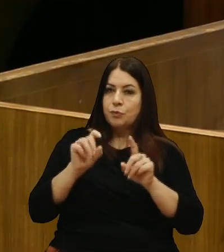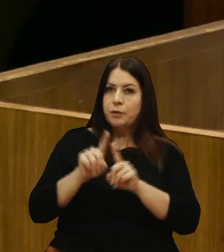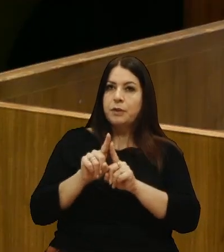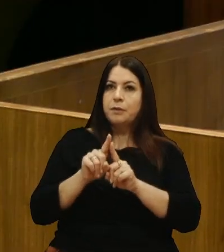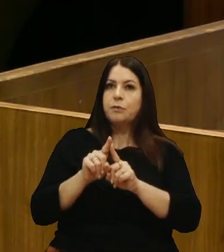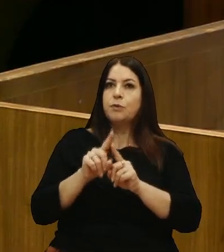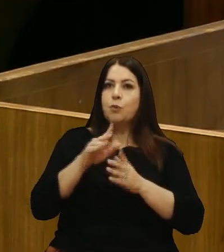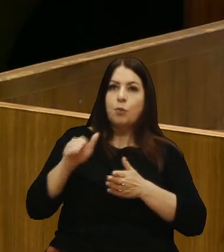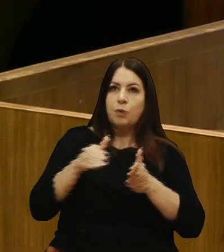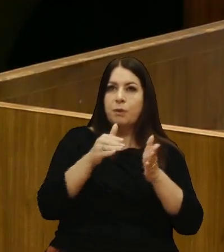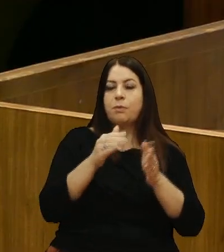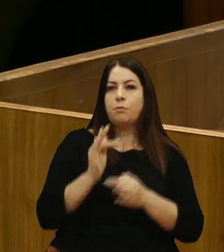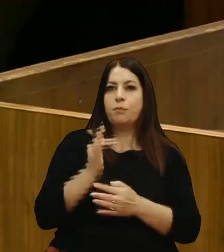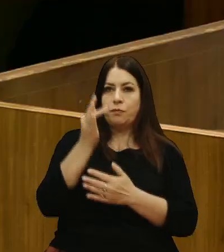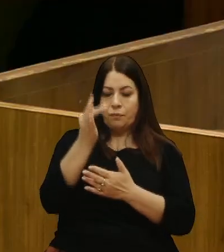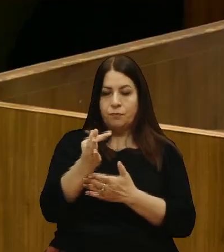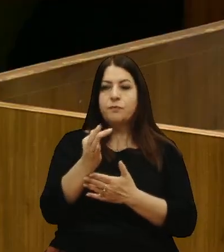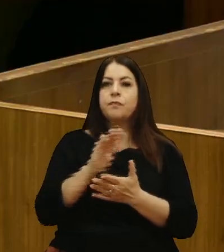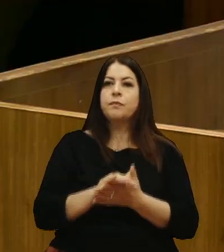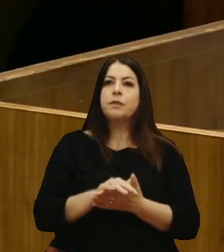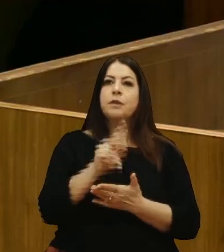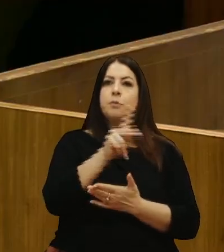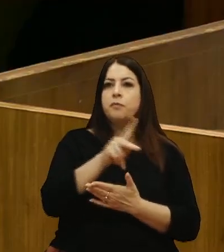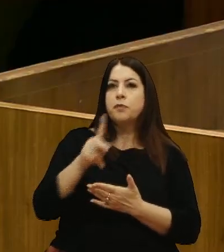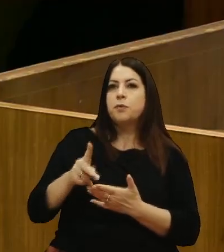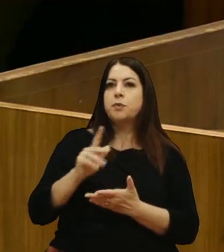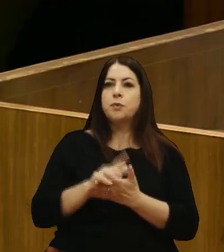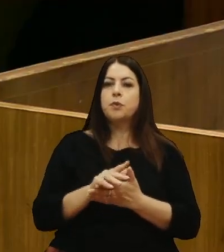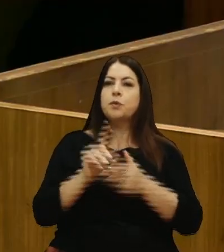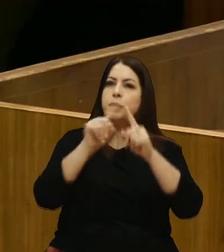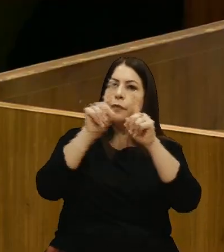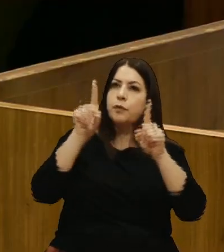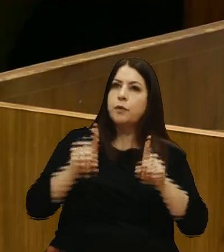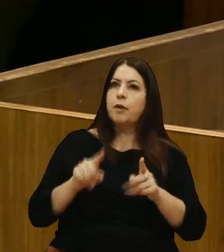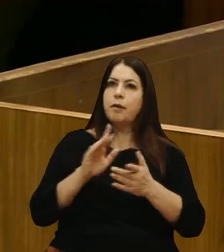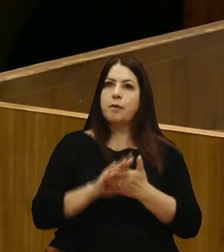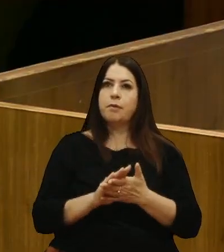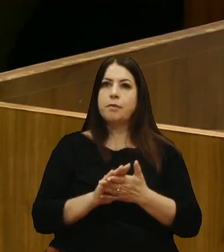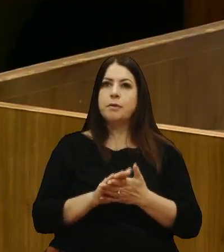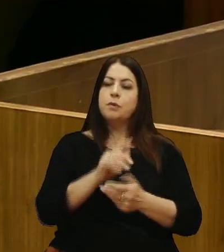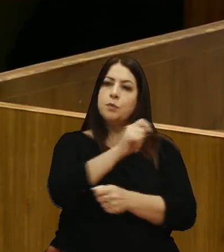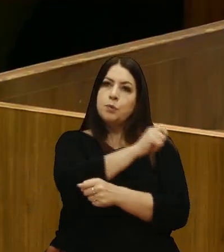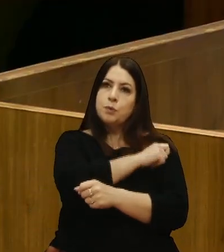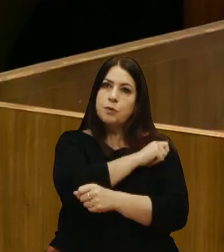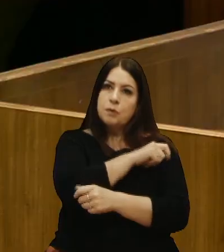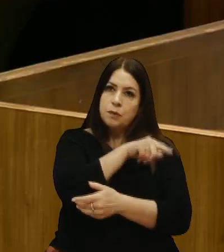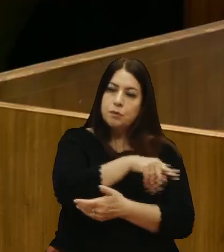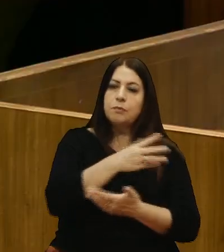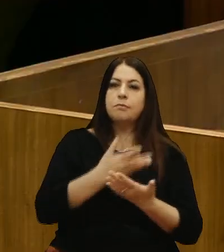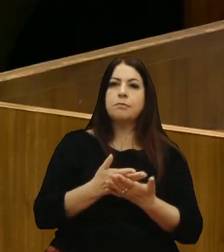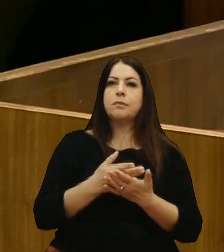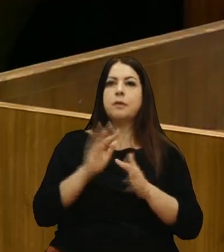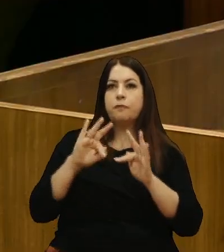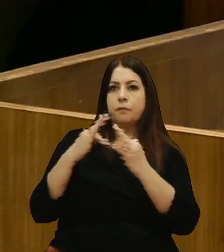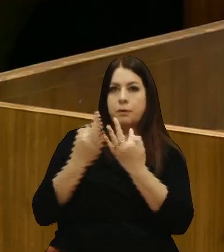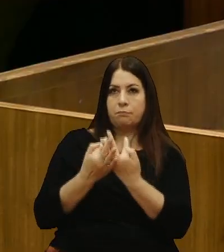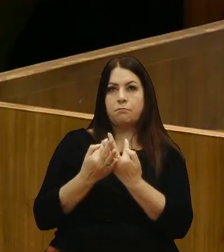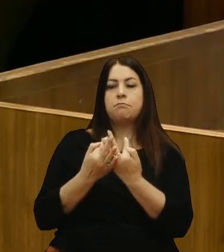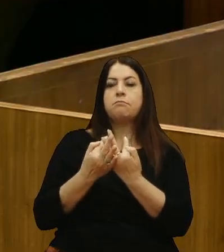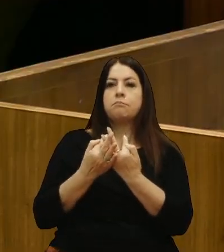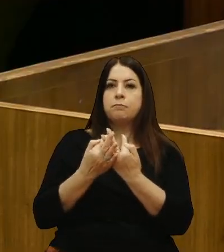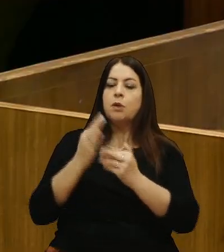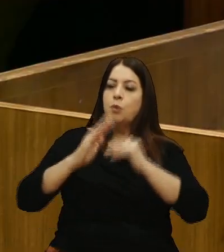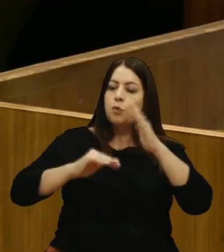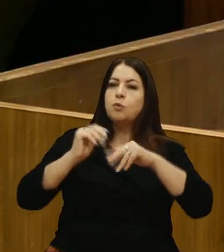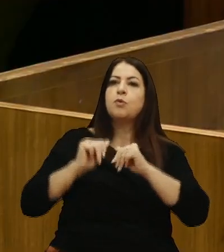como caminho para o futuro. Professores, funcionários, estudantes e famílias que